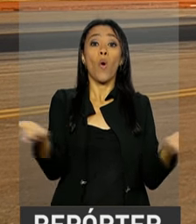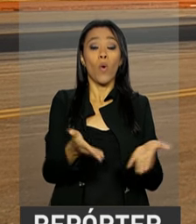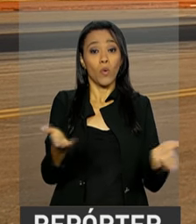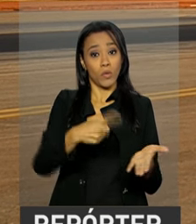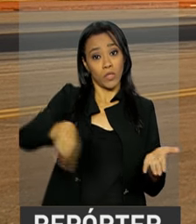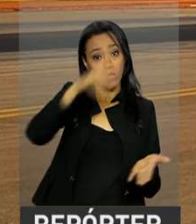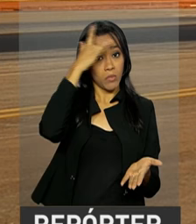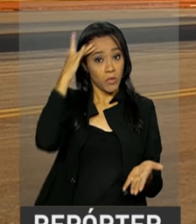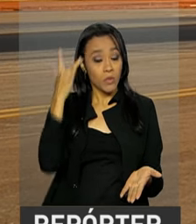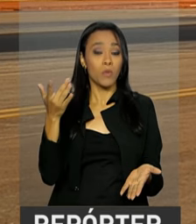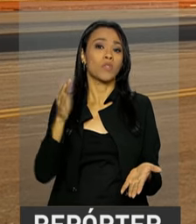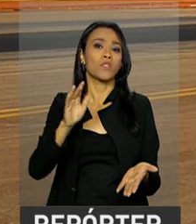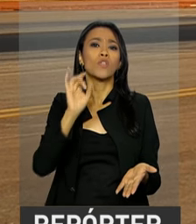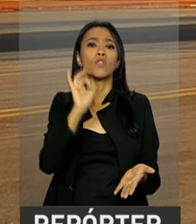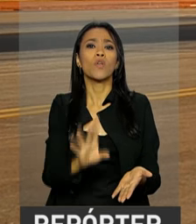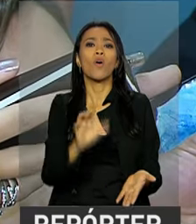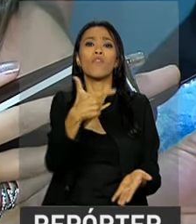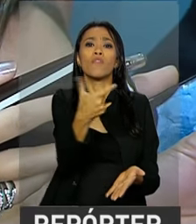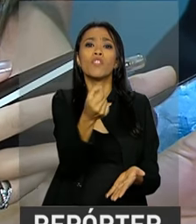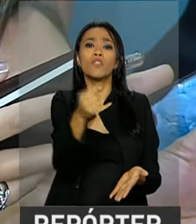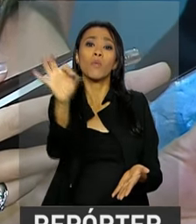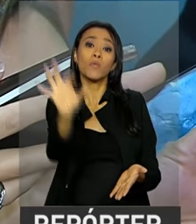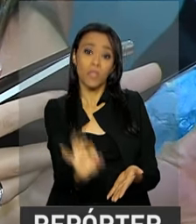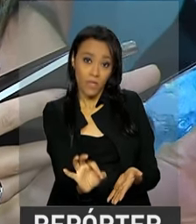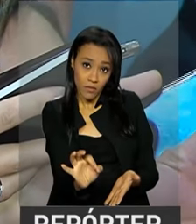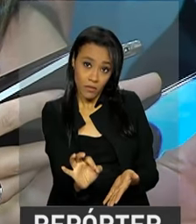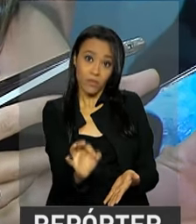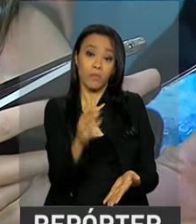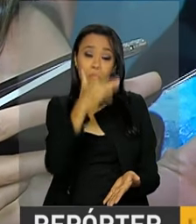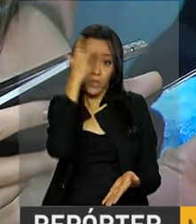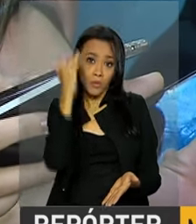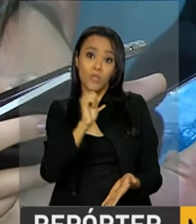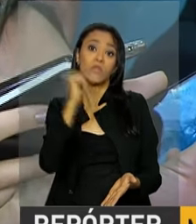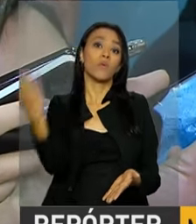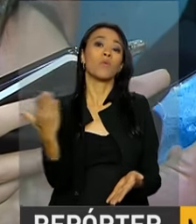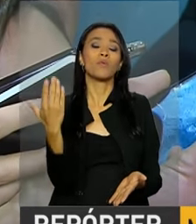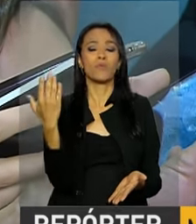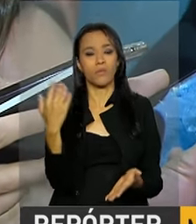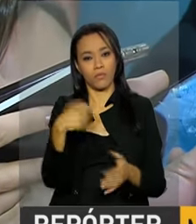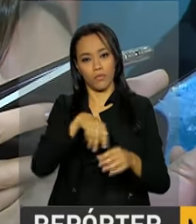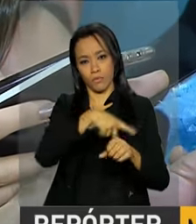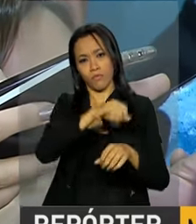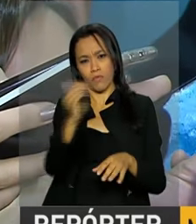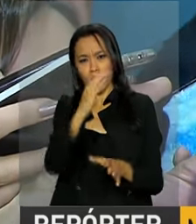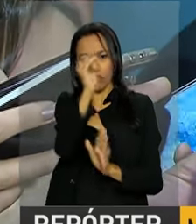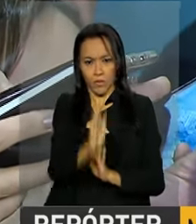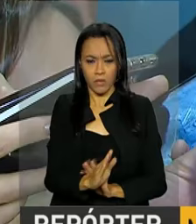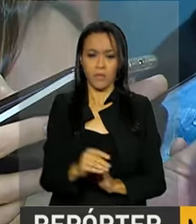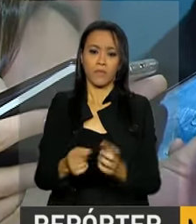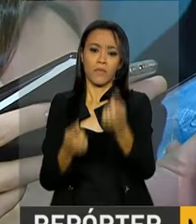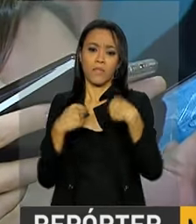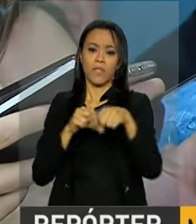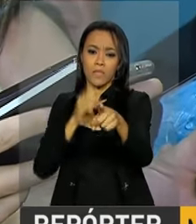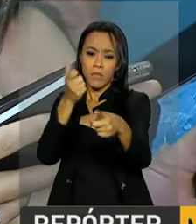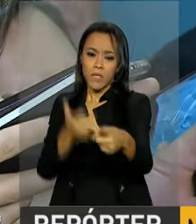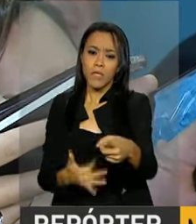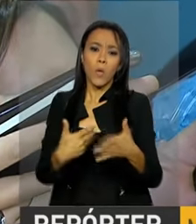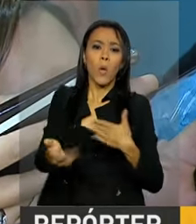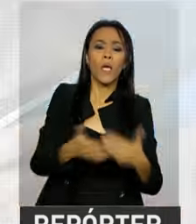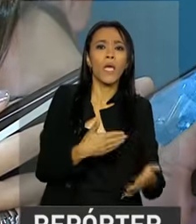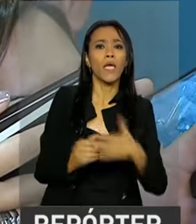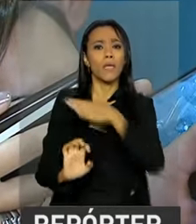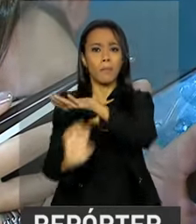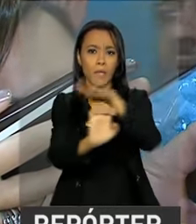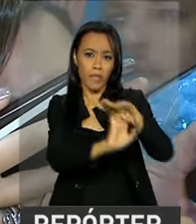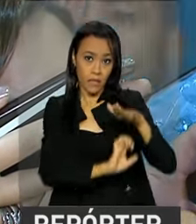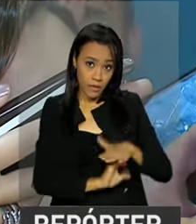até 20% de uma empresa aérea. A abertura de 100% de capital significa que qualquer empresa pode, a partir do